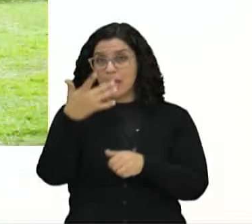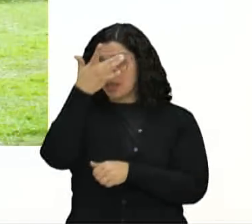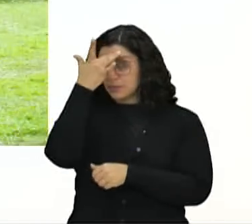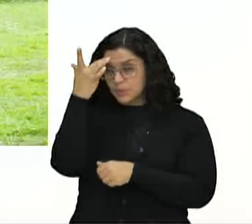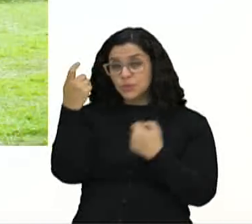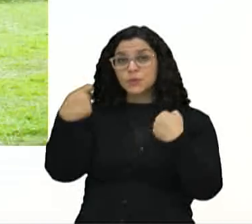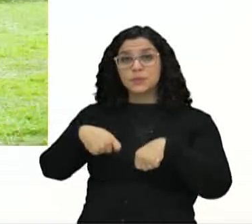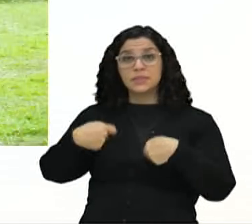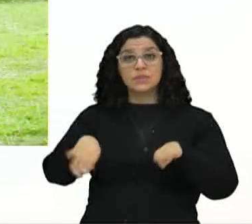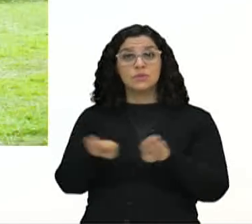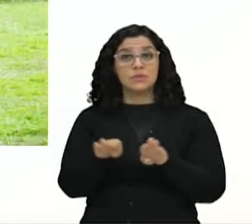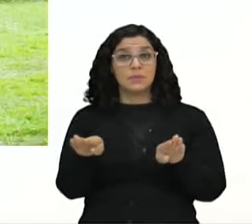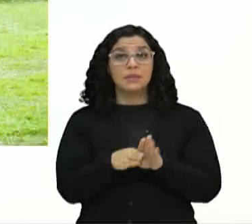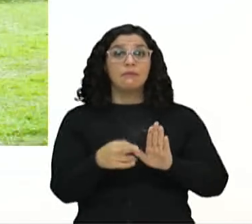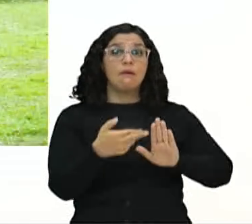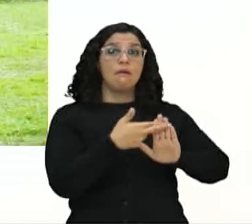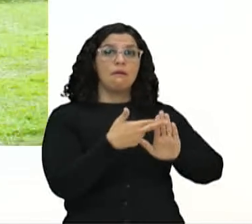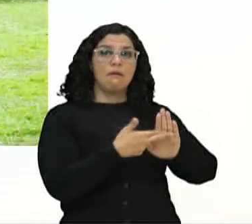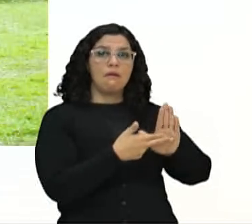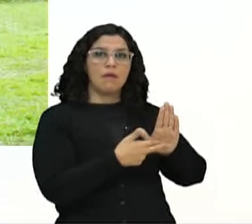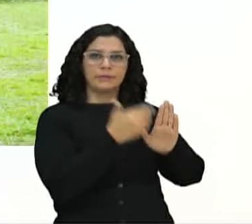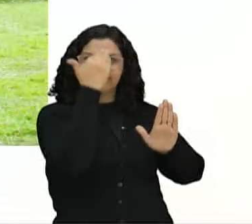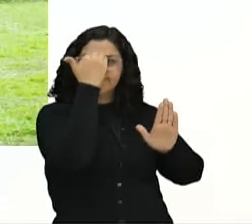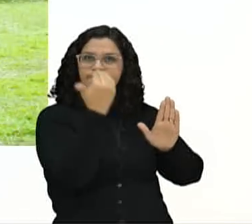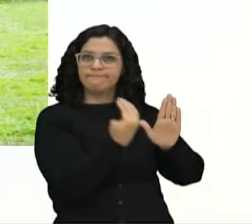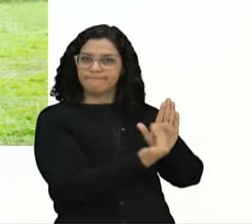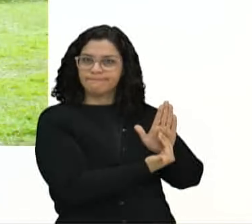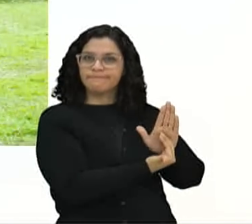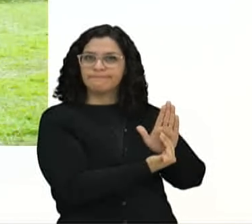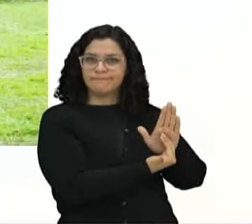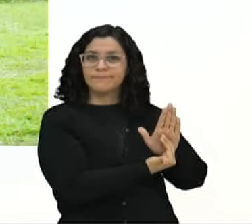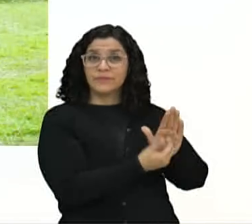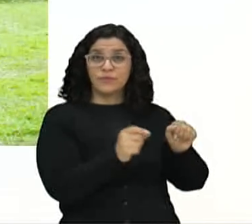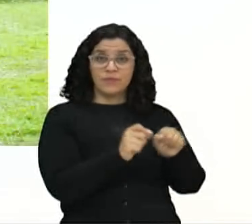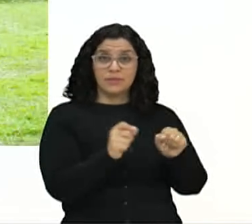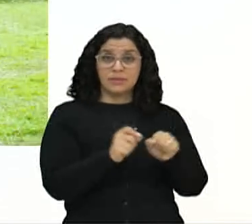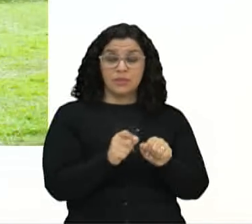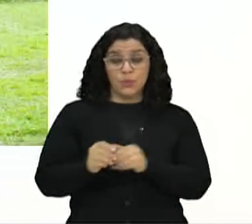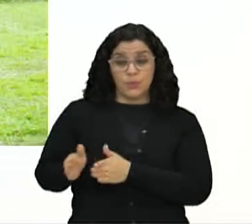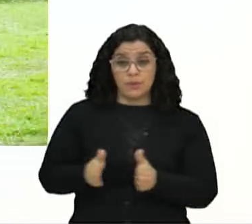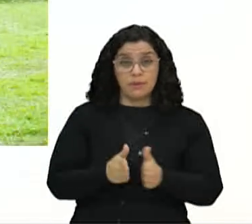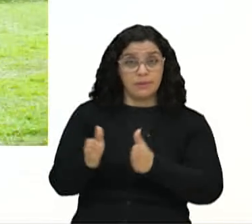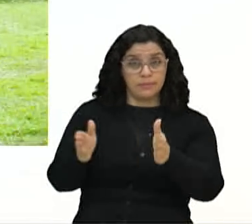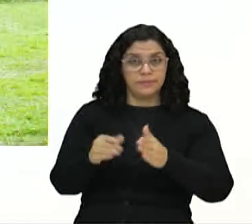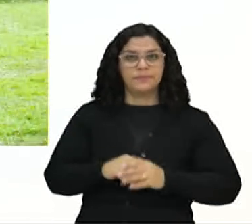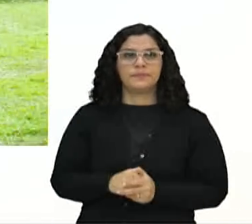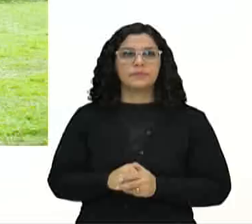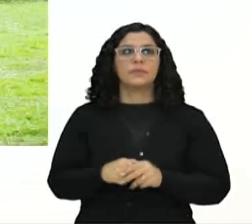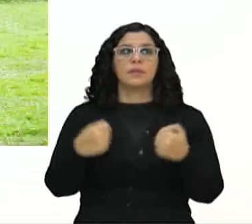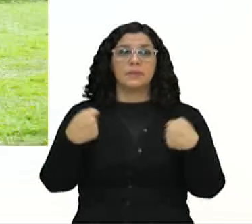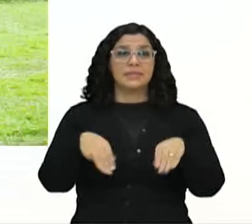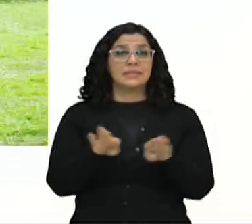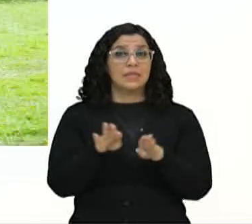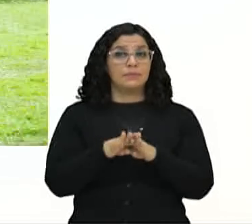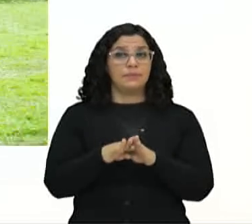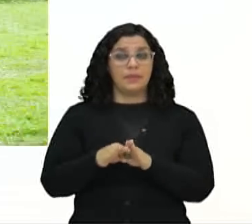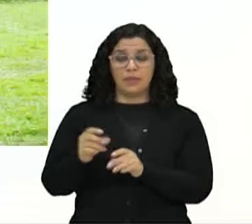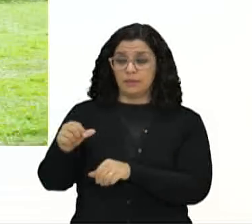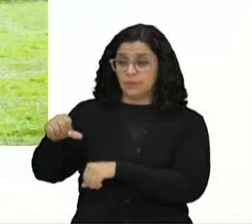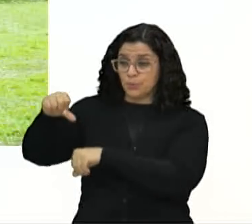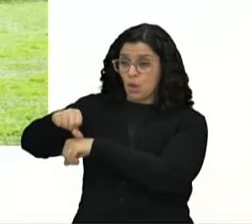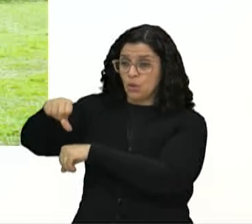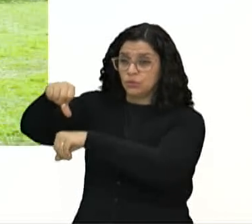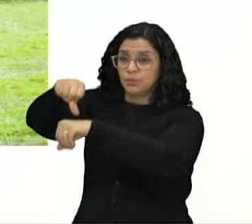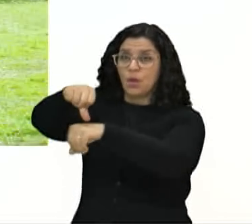devem cumprir as seguintes regras que realizem um percurso de orientação. Passar por todos os pontos